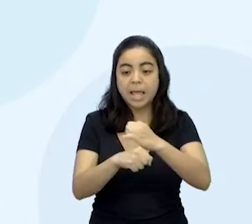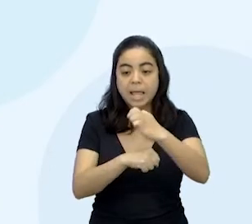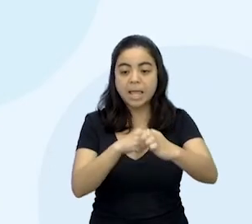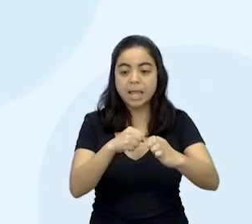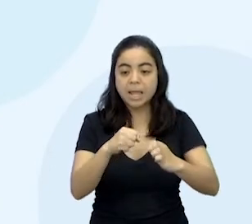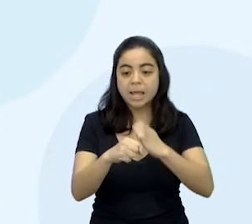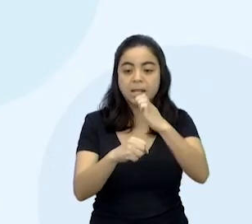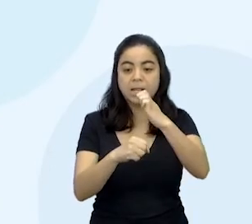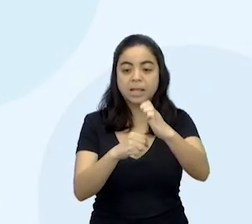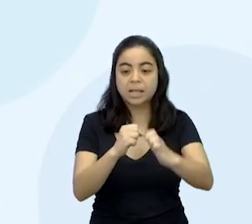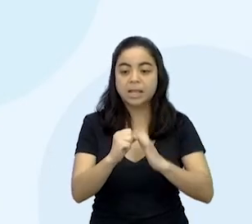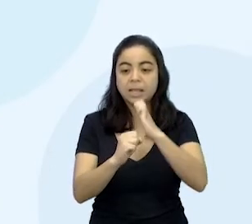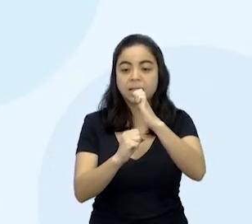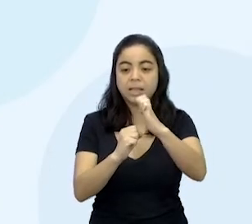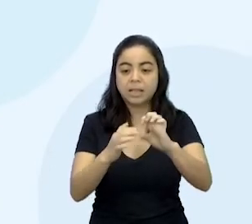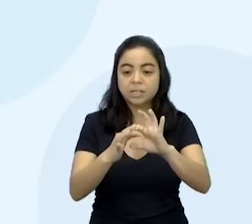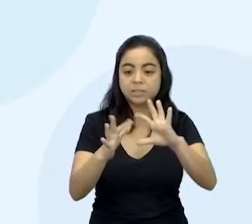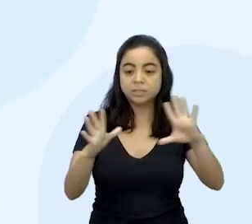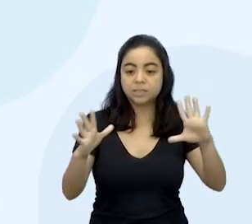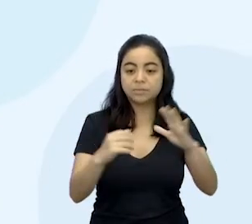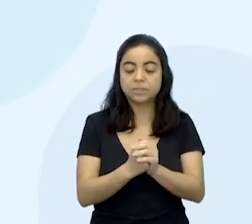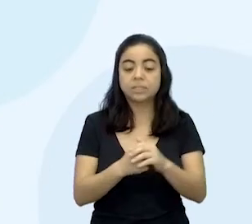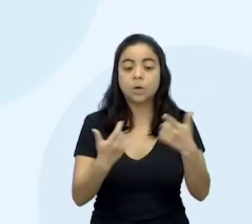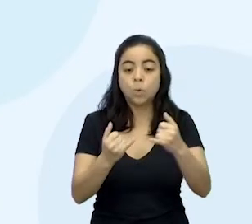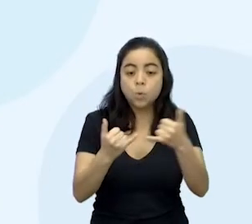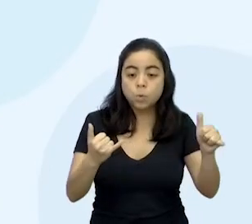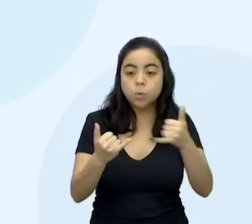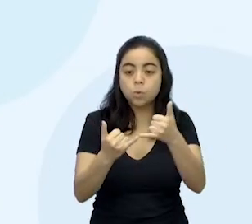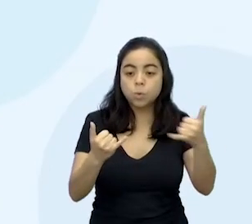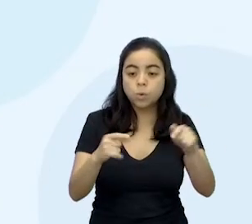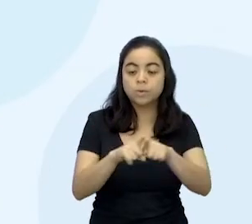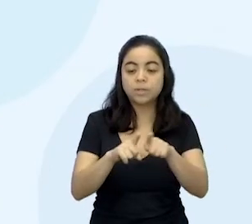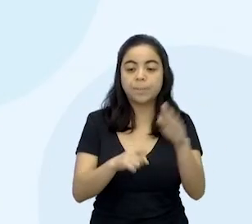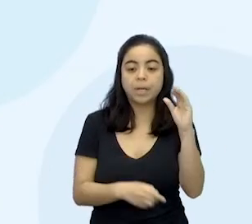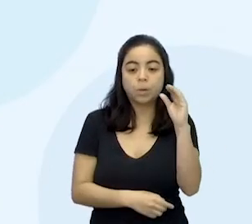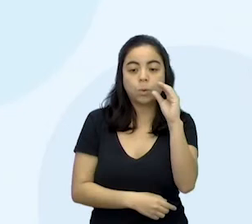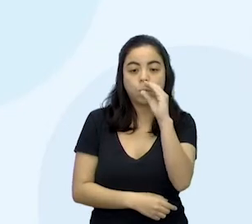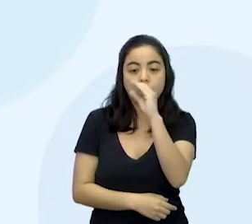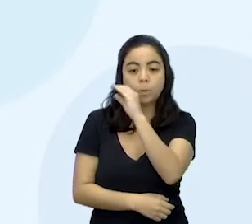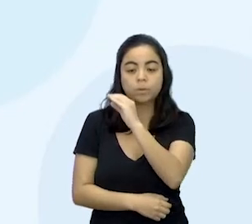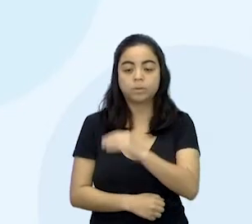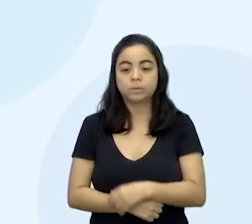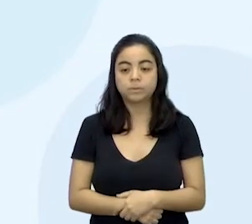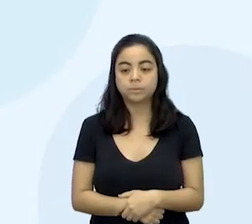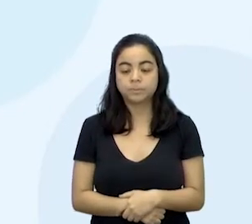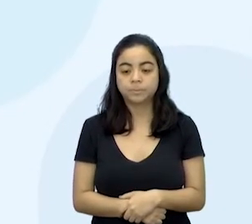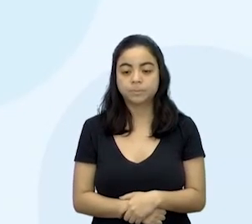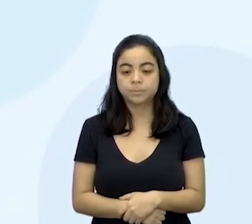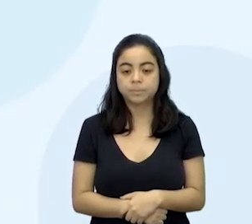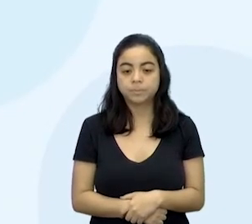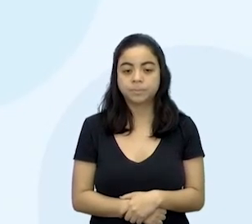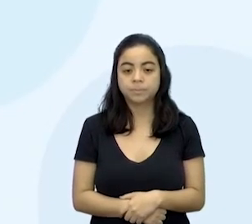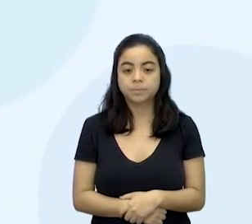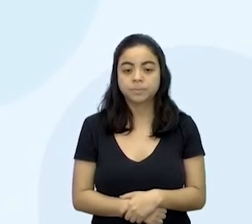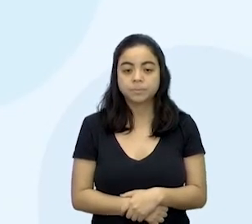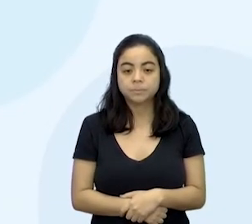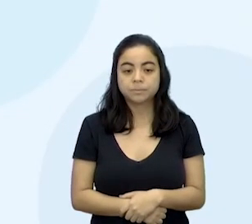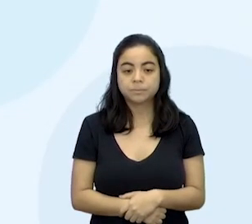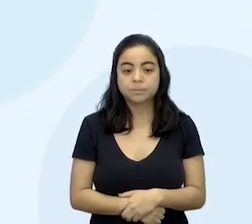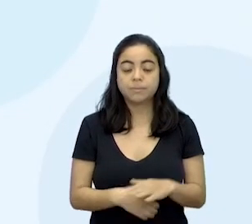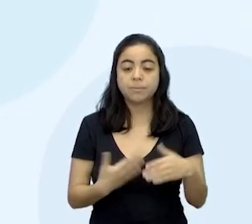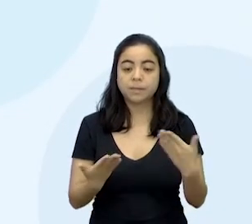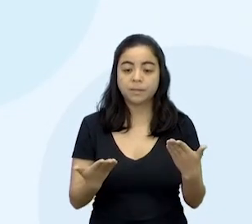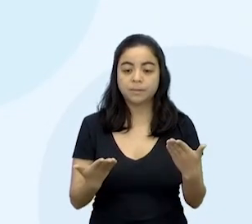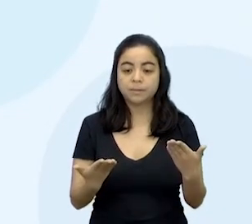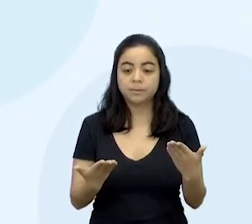então vai conduzir eletricidade e vai conduzir calor também, são bons condutores de calor, tá? E aí,